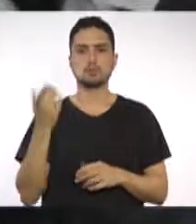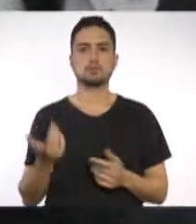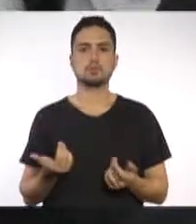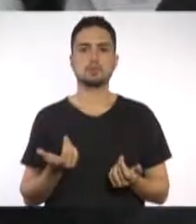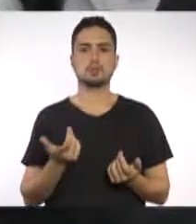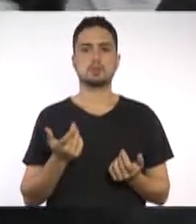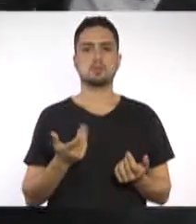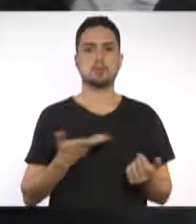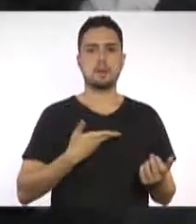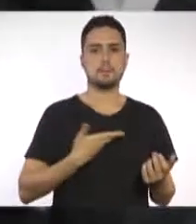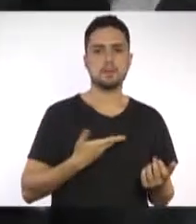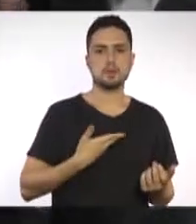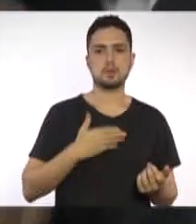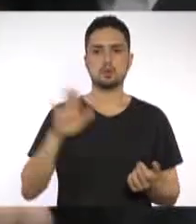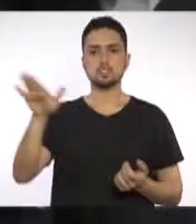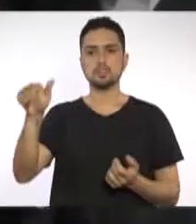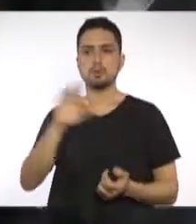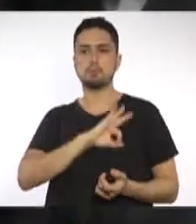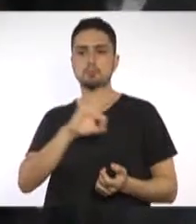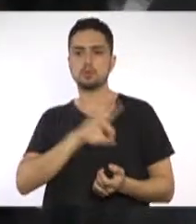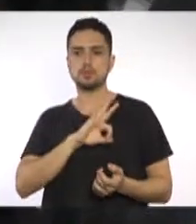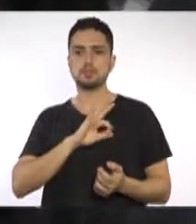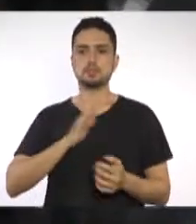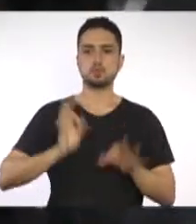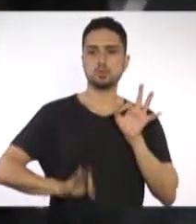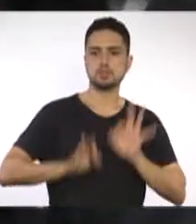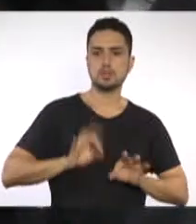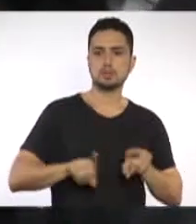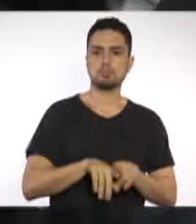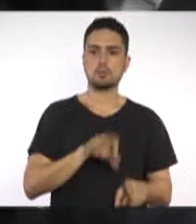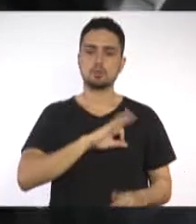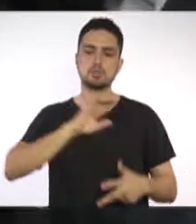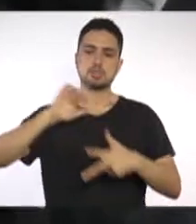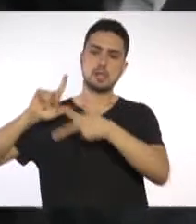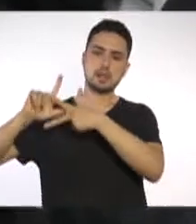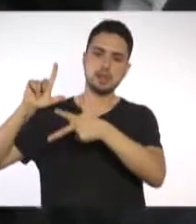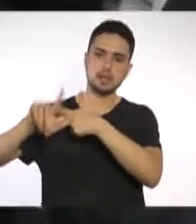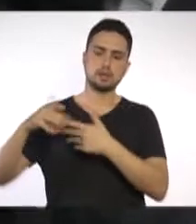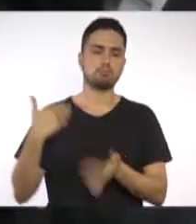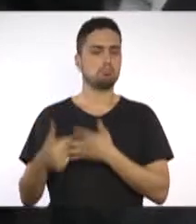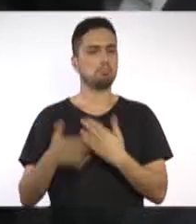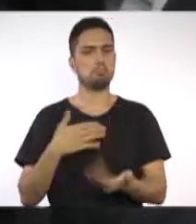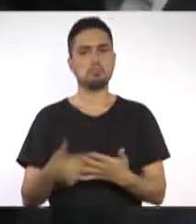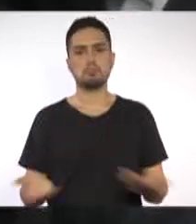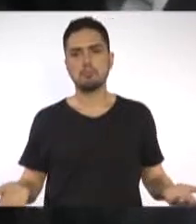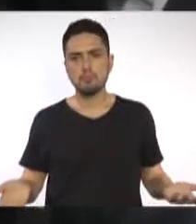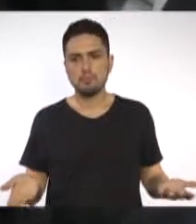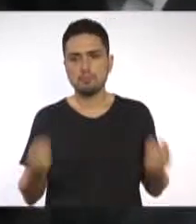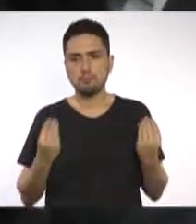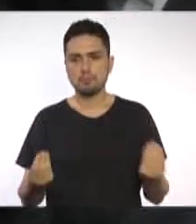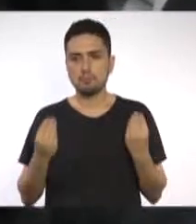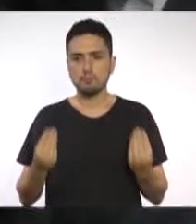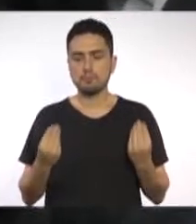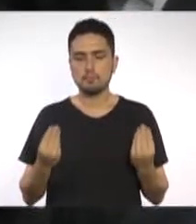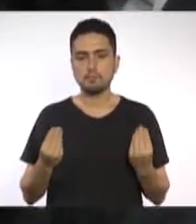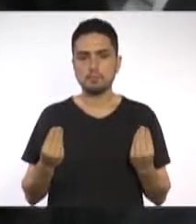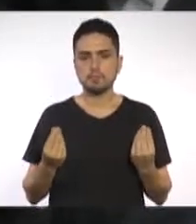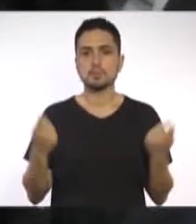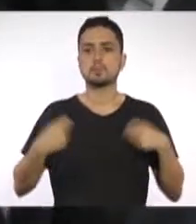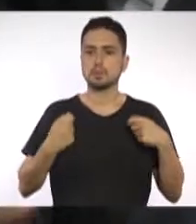imediatamente informo a Polícia Judiciária, a Polícia Legislativa, enfim. Nós temos que iniciar uma cadeia